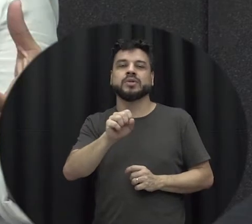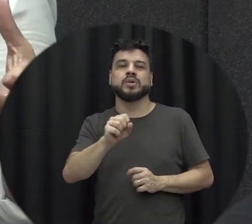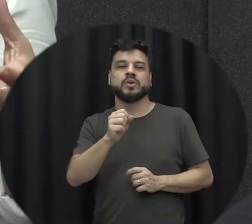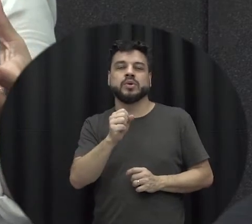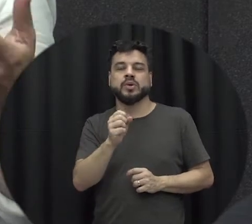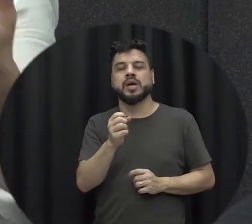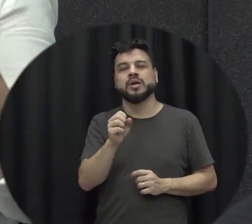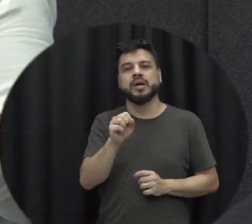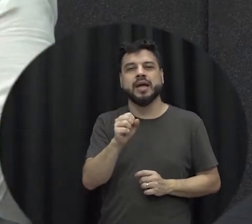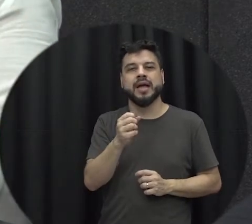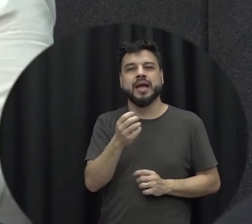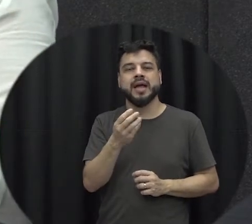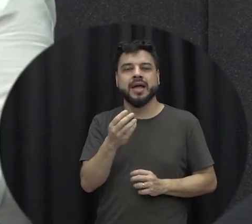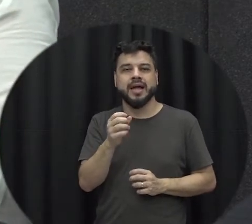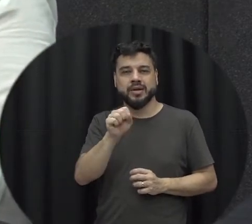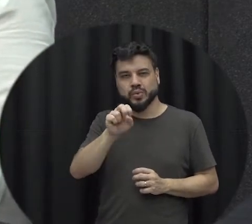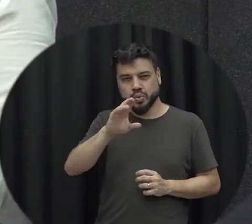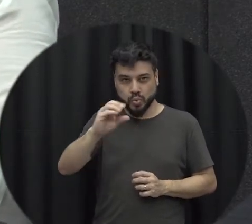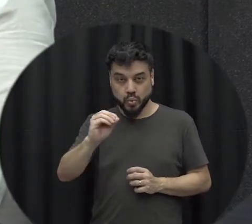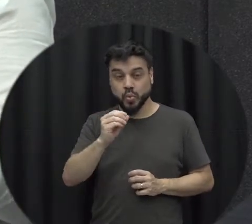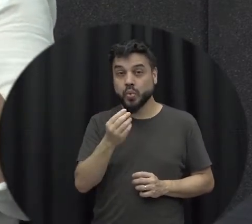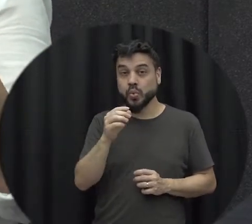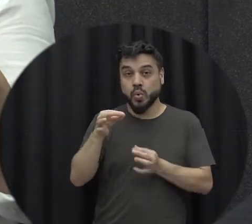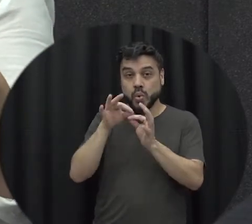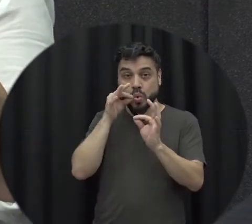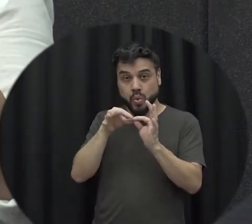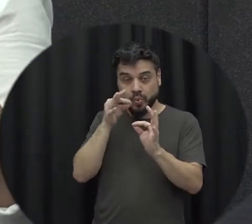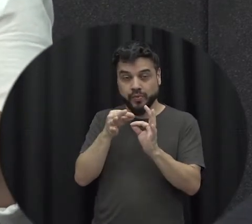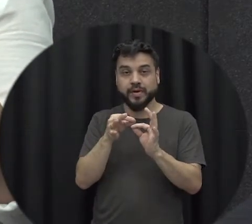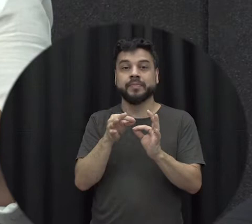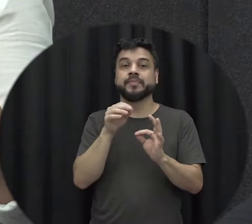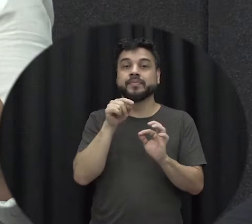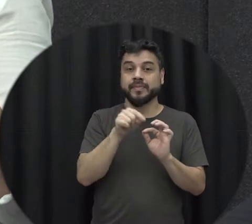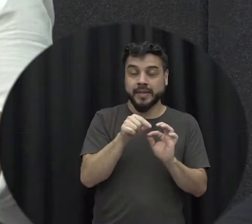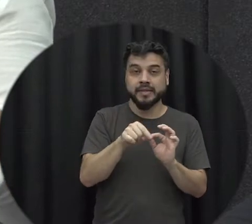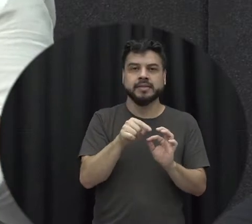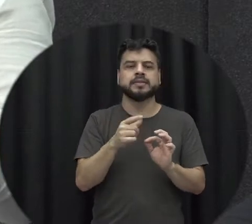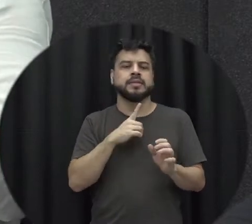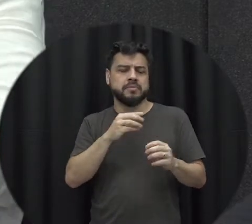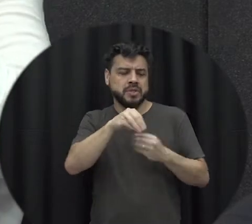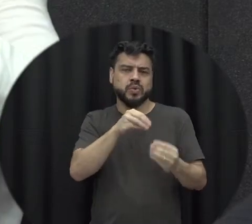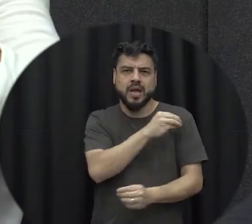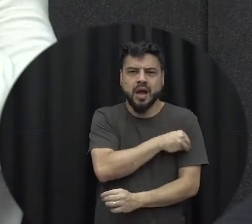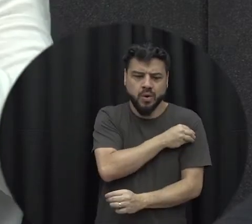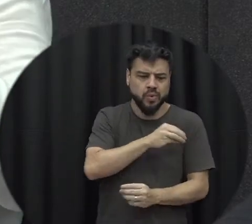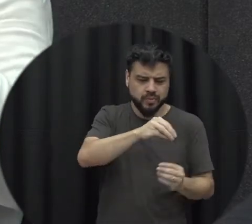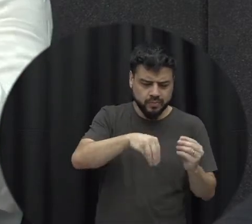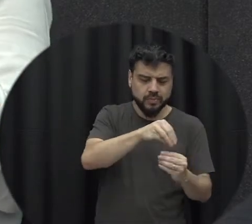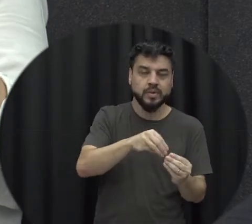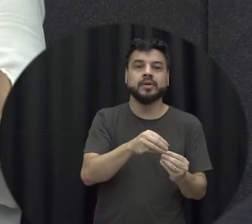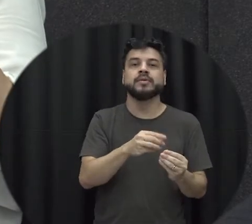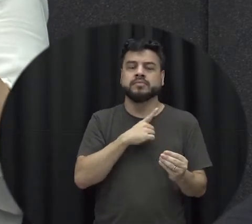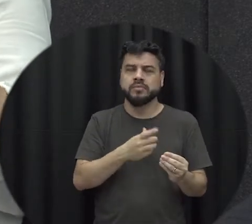suco alcoólico, mas não vai ter o sabor do vinho. E o fungo está nesse papel, né? Então, na hora que ele está